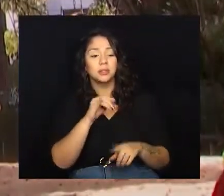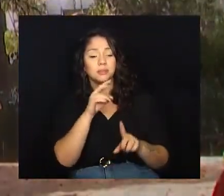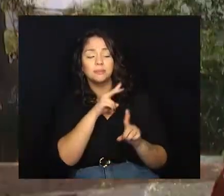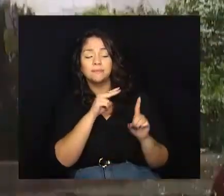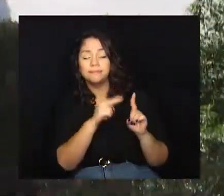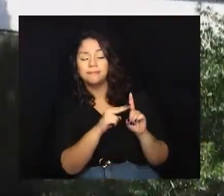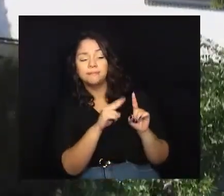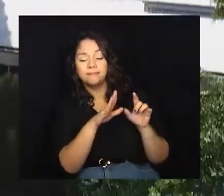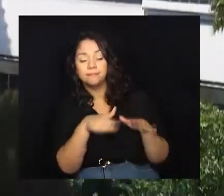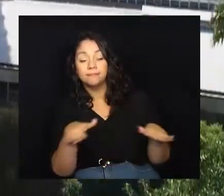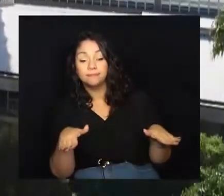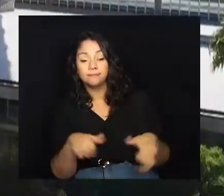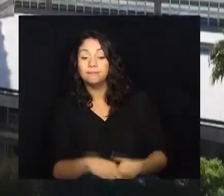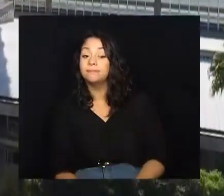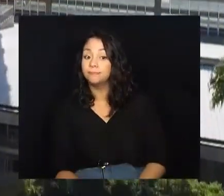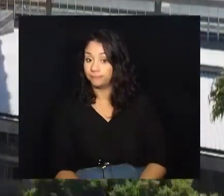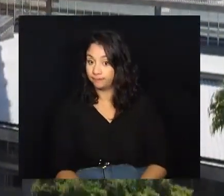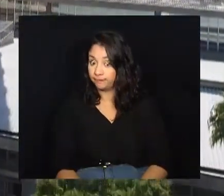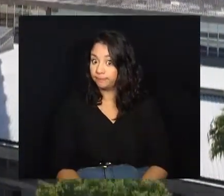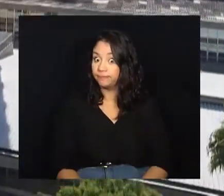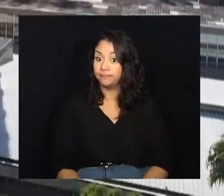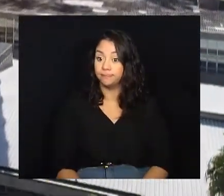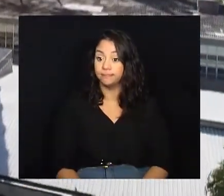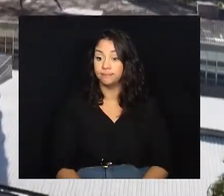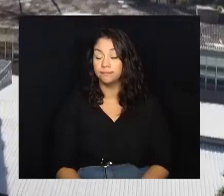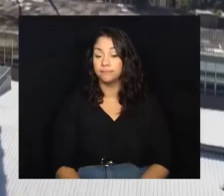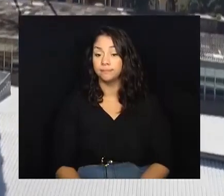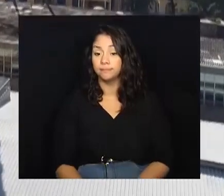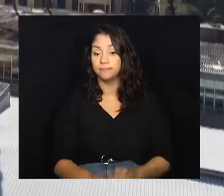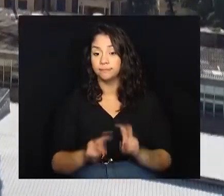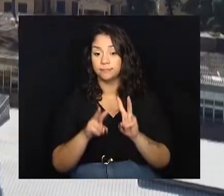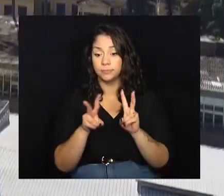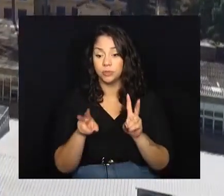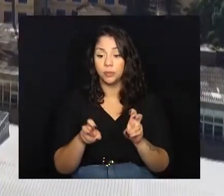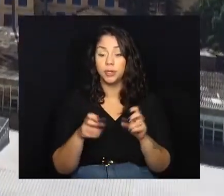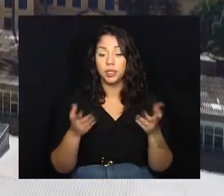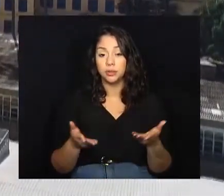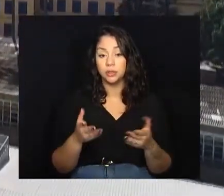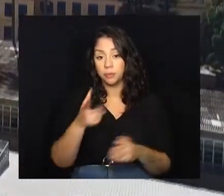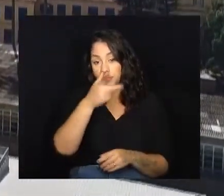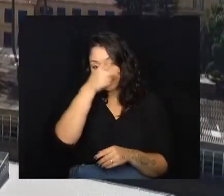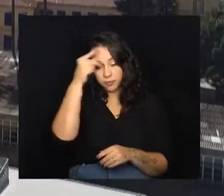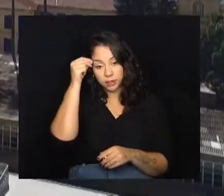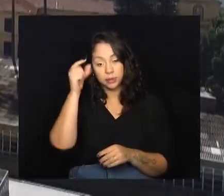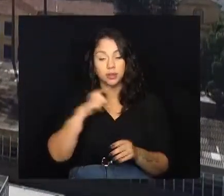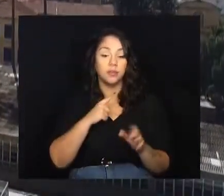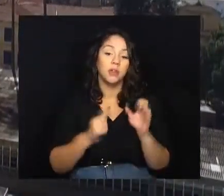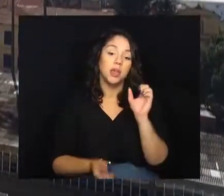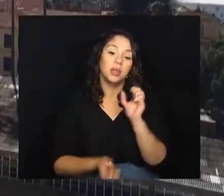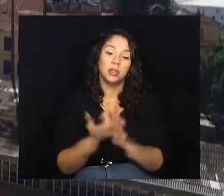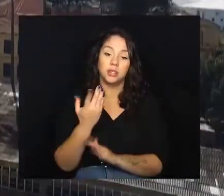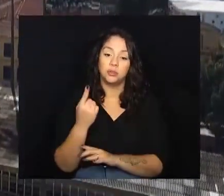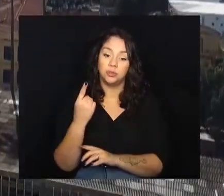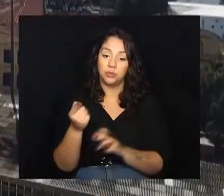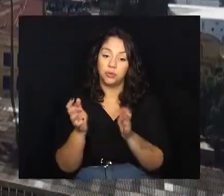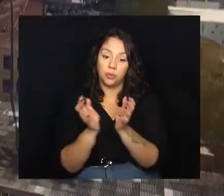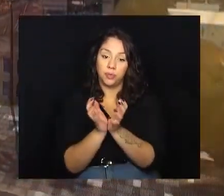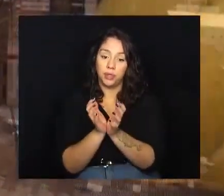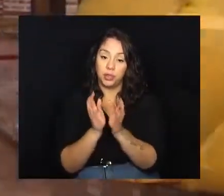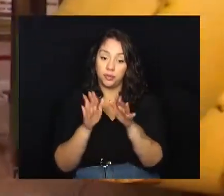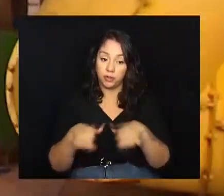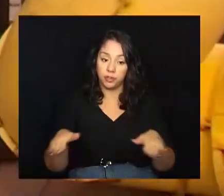das Crianças esse questionamento levou a prefeitura a decretar a criação de um comitê infantil